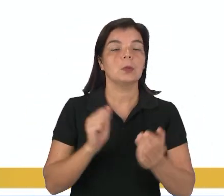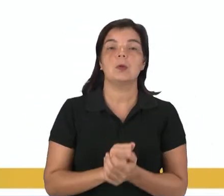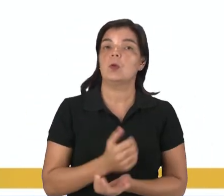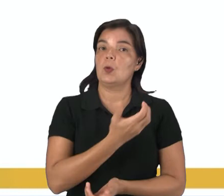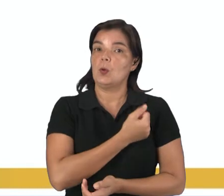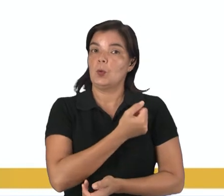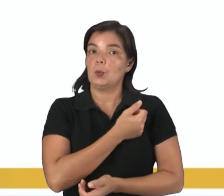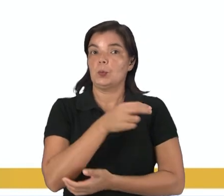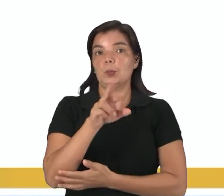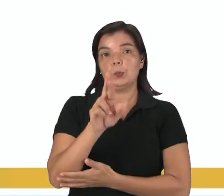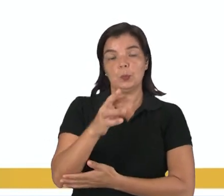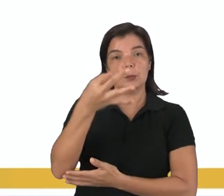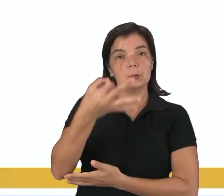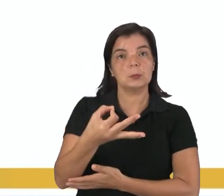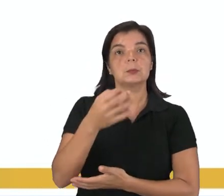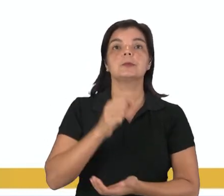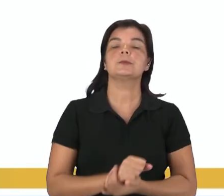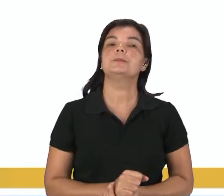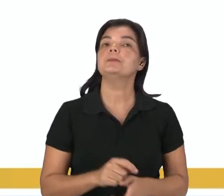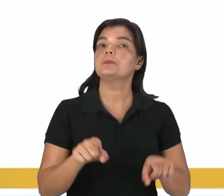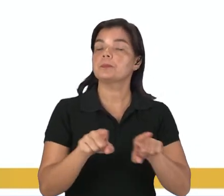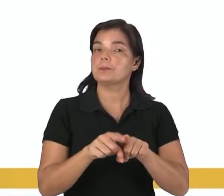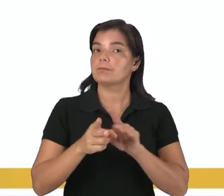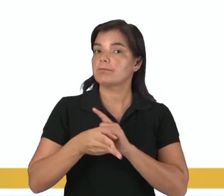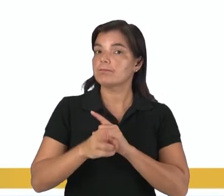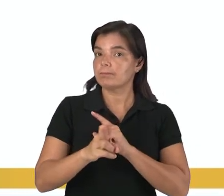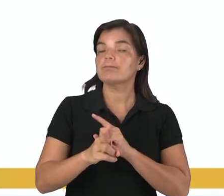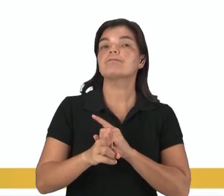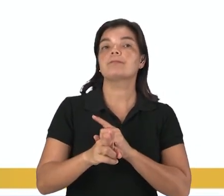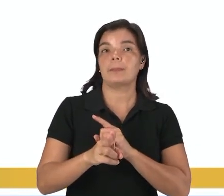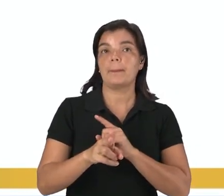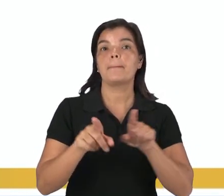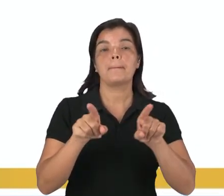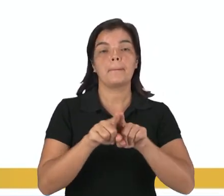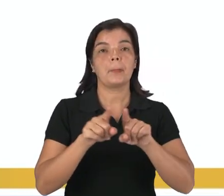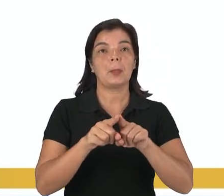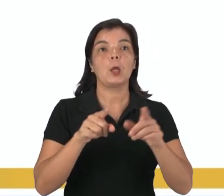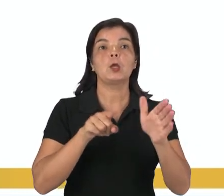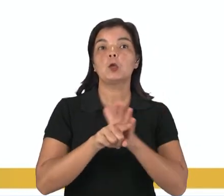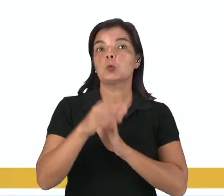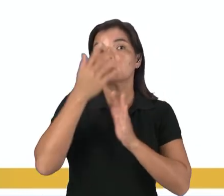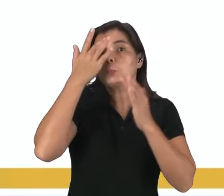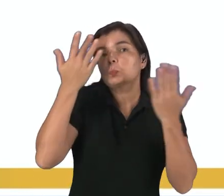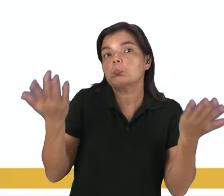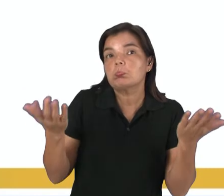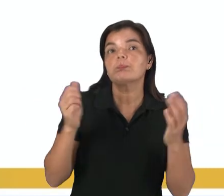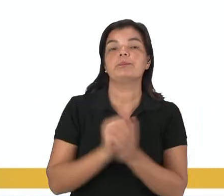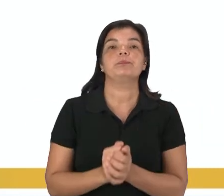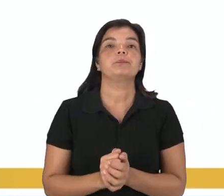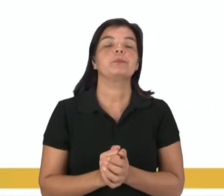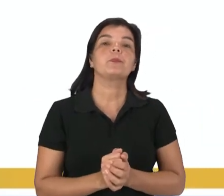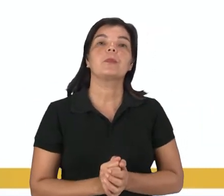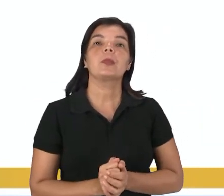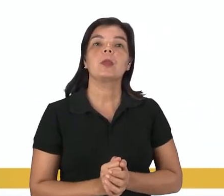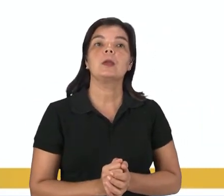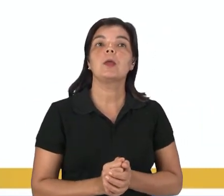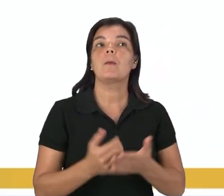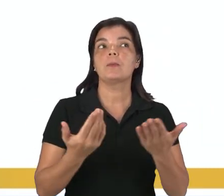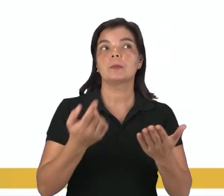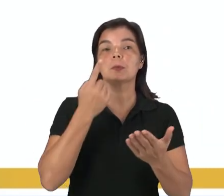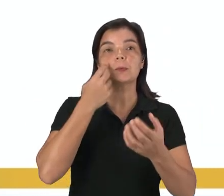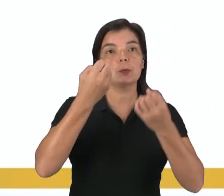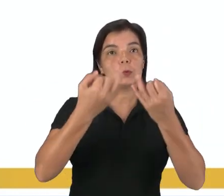é o valor do Raio certo então ele permanece aí como uma incógnita né então seria letrinha r